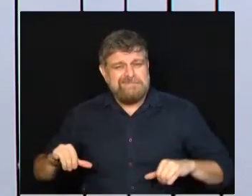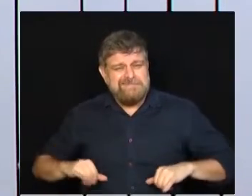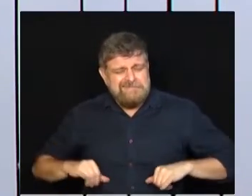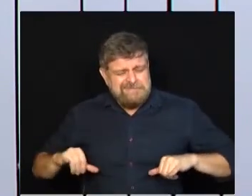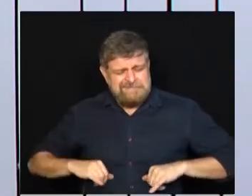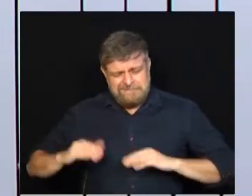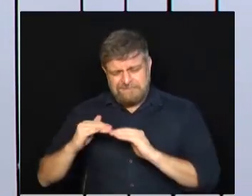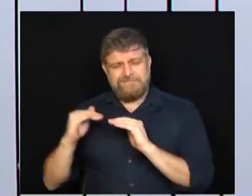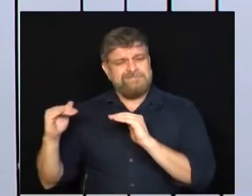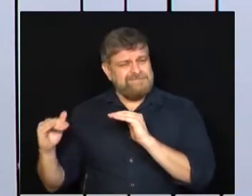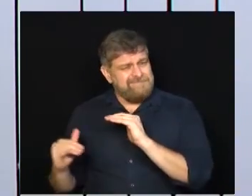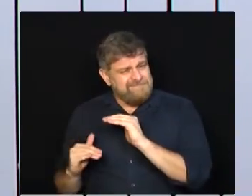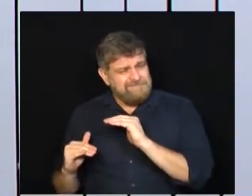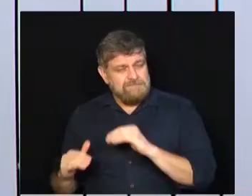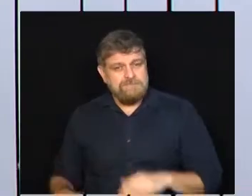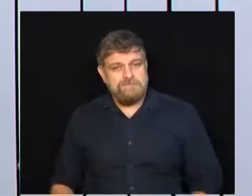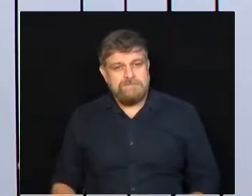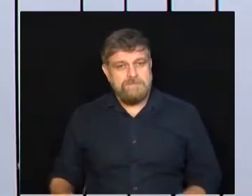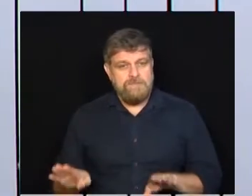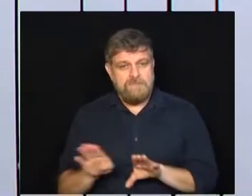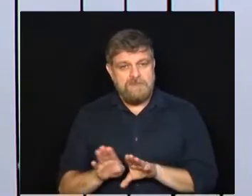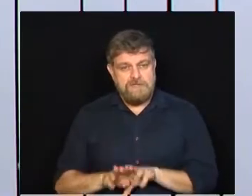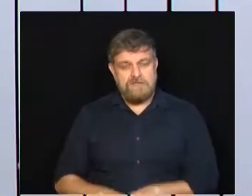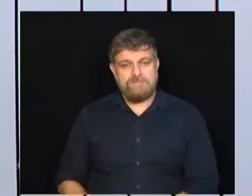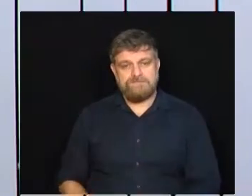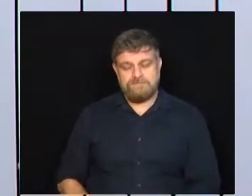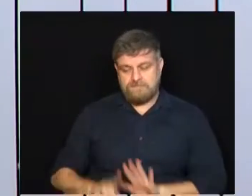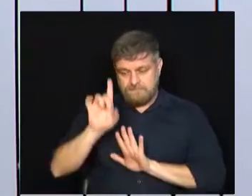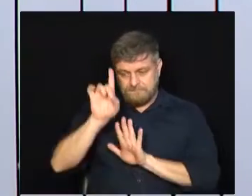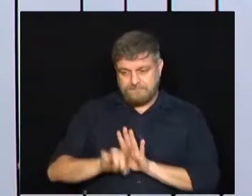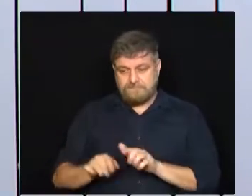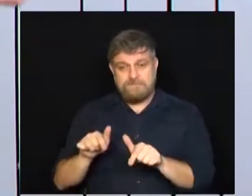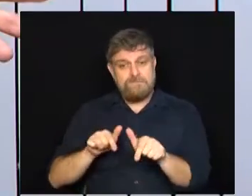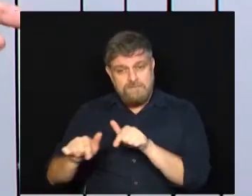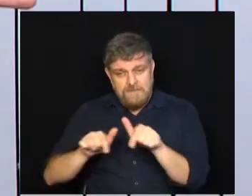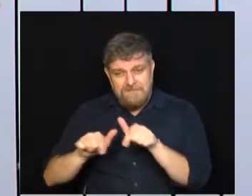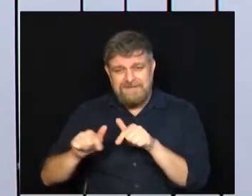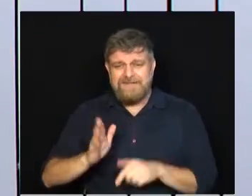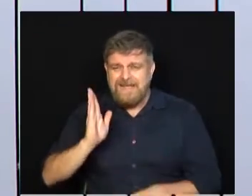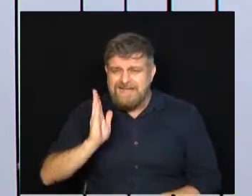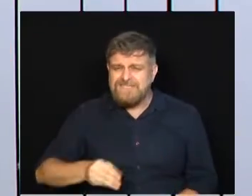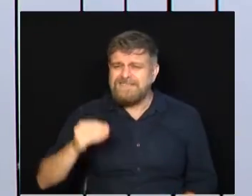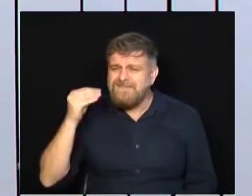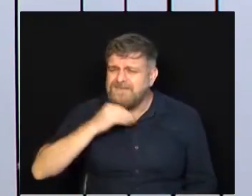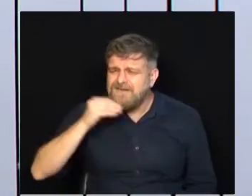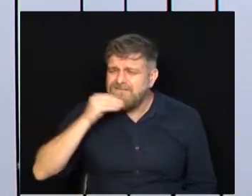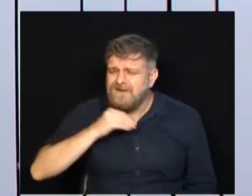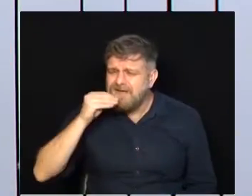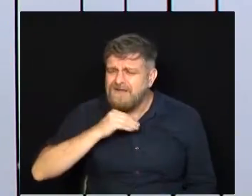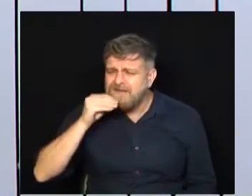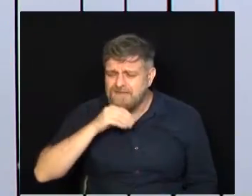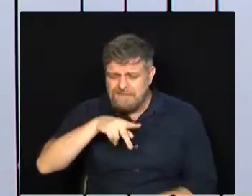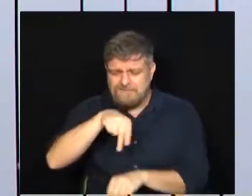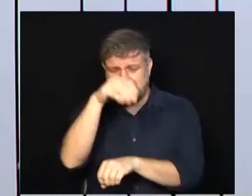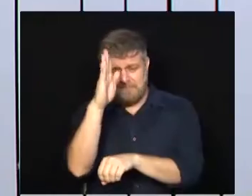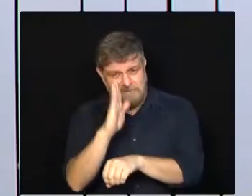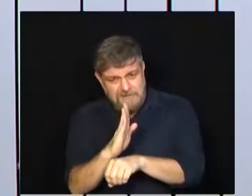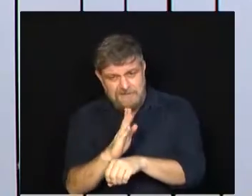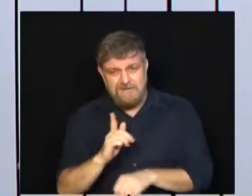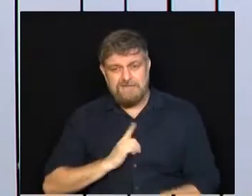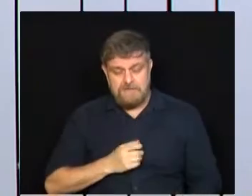vulnerável. Né? Então, falar também dos direitos trabalhistas, que já estão frágeis no país, né? Mas o direito